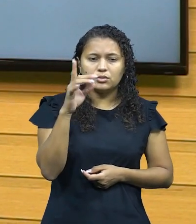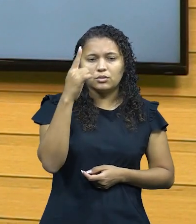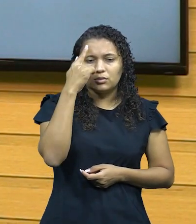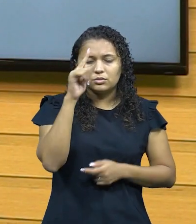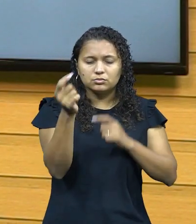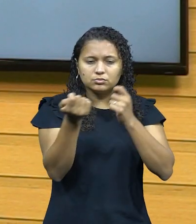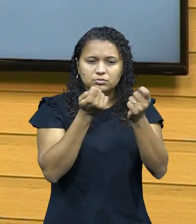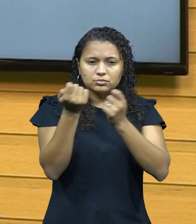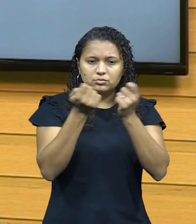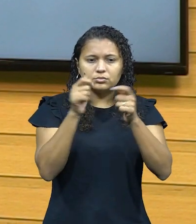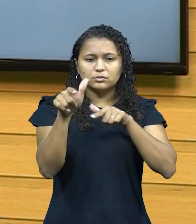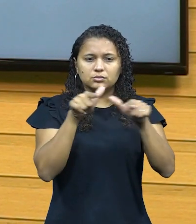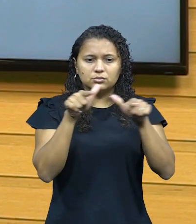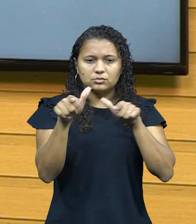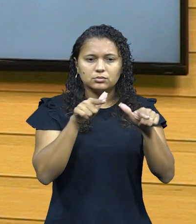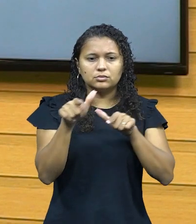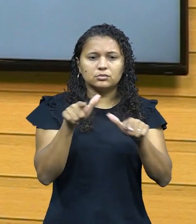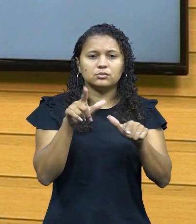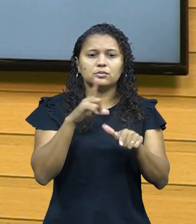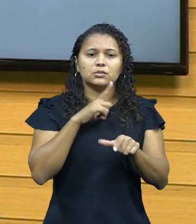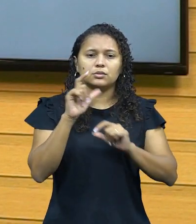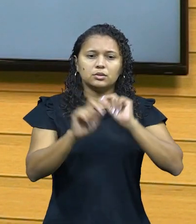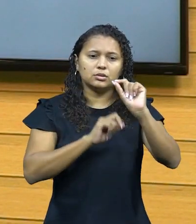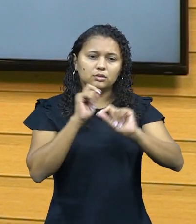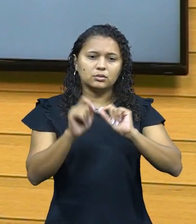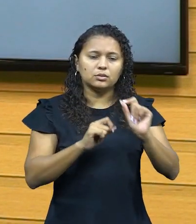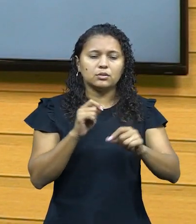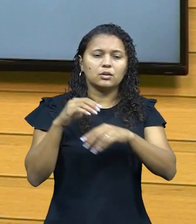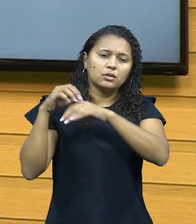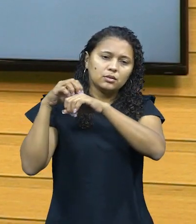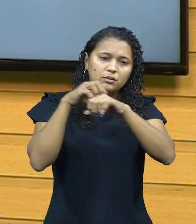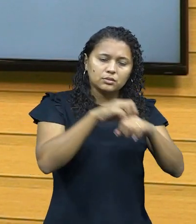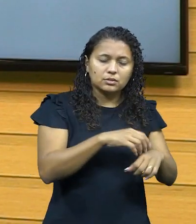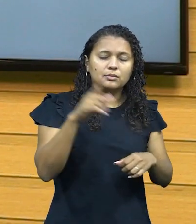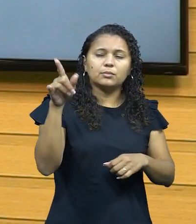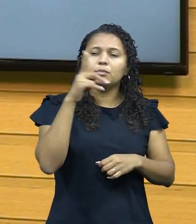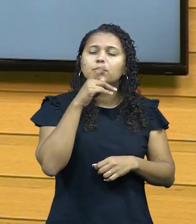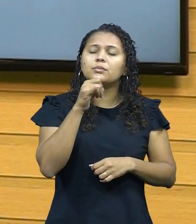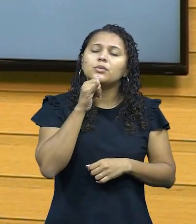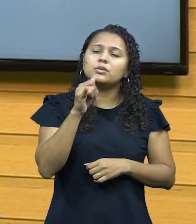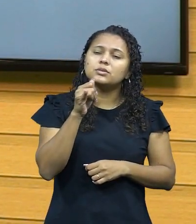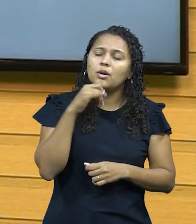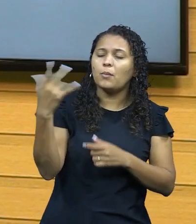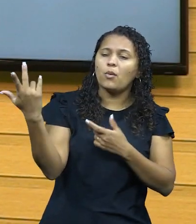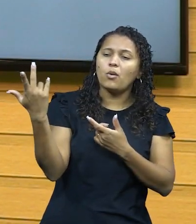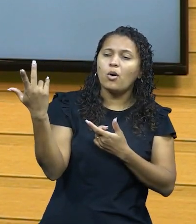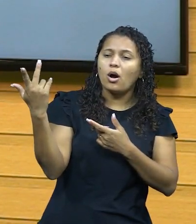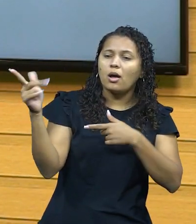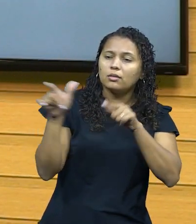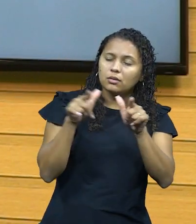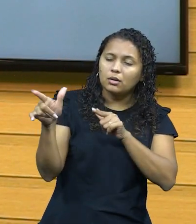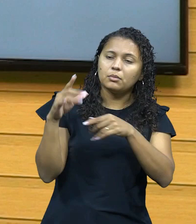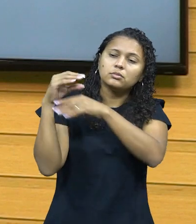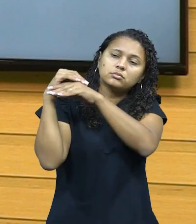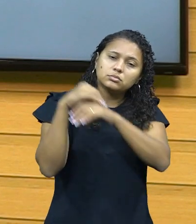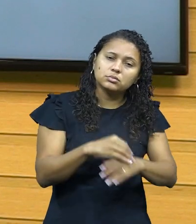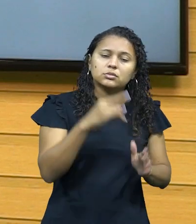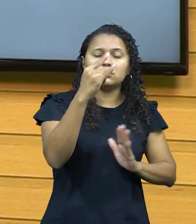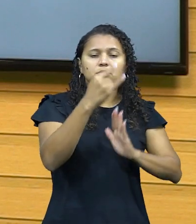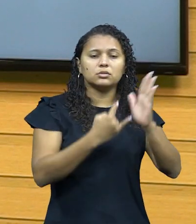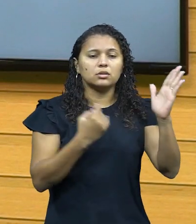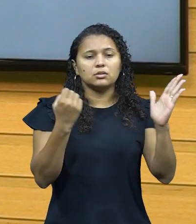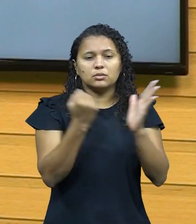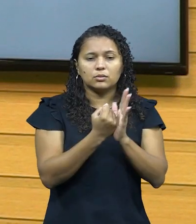gestão, né, desses trabalhadores, ele faz a gestão no sentido de trazer esses trabalhadores, organizar